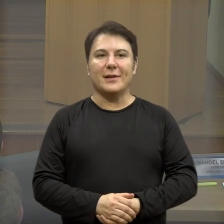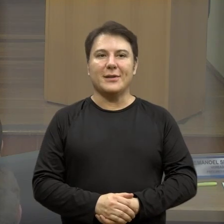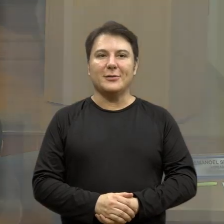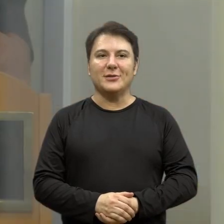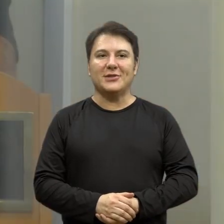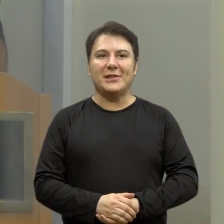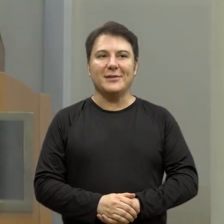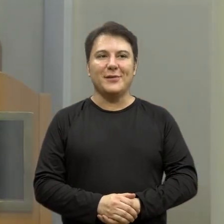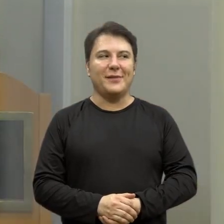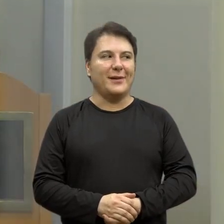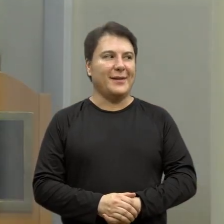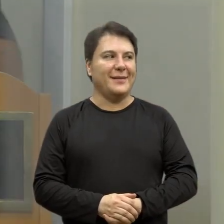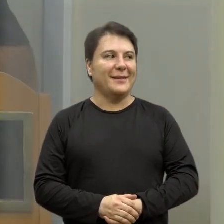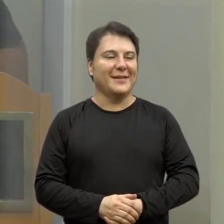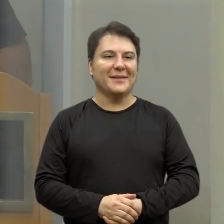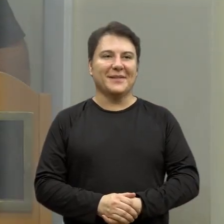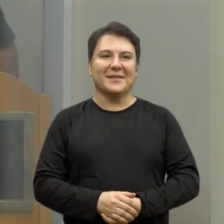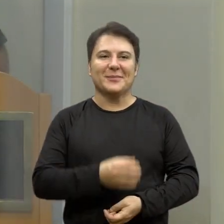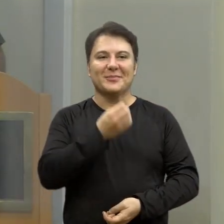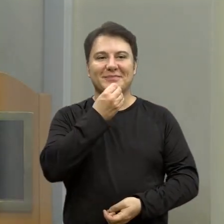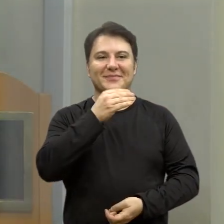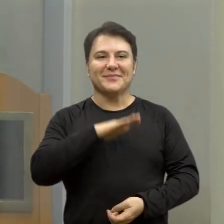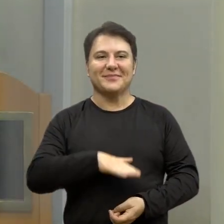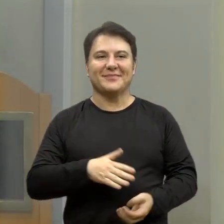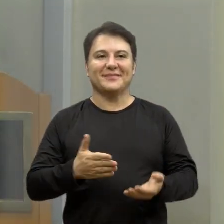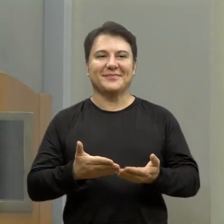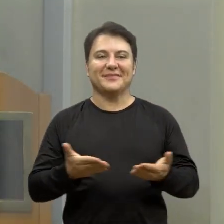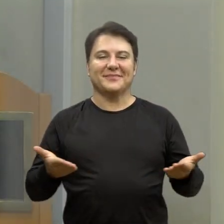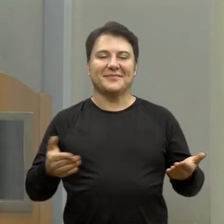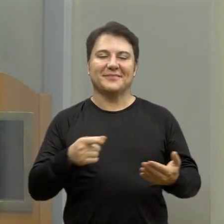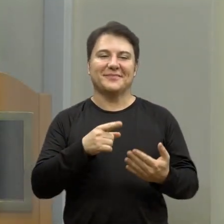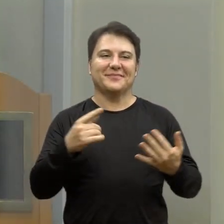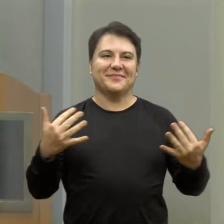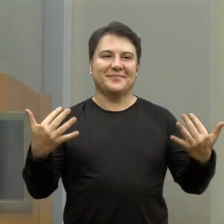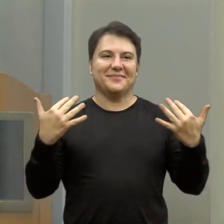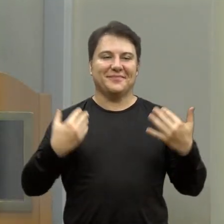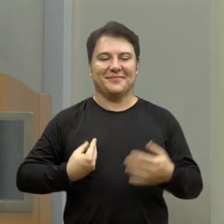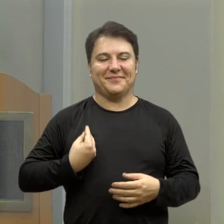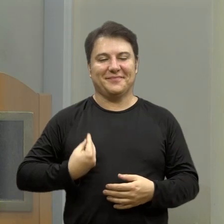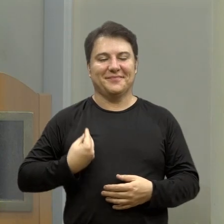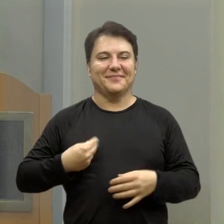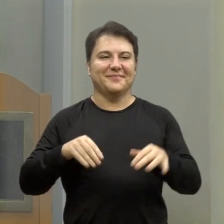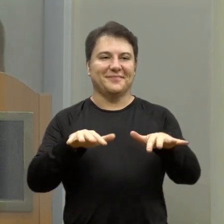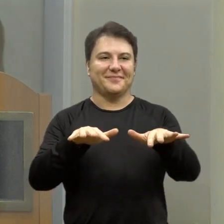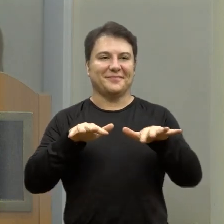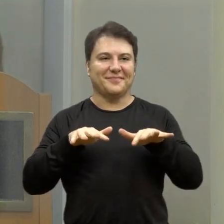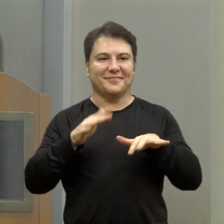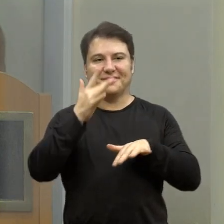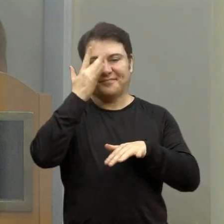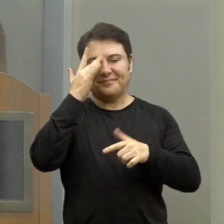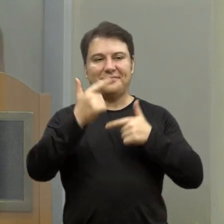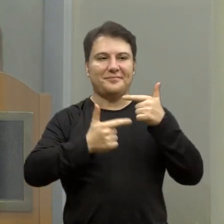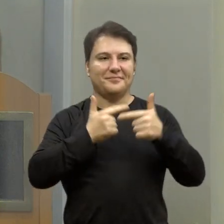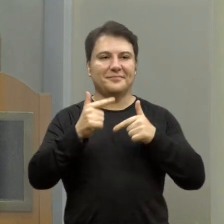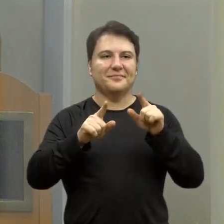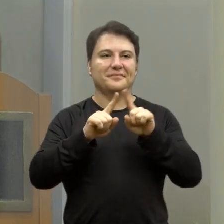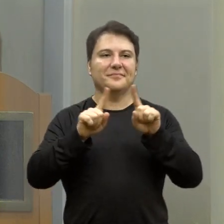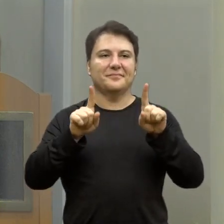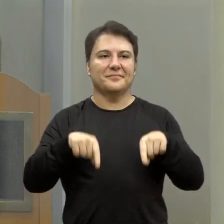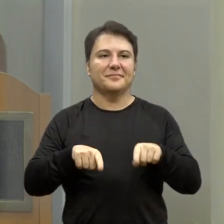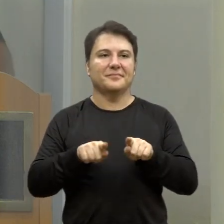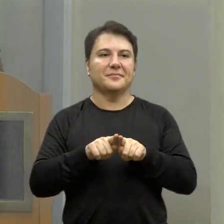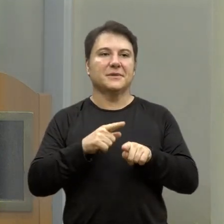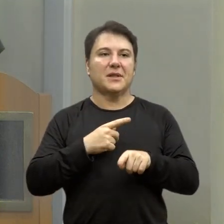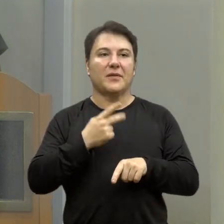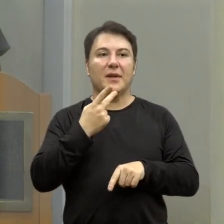Bom, boa tarde a todos e todas, boa tarde para todos os vereadores, vereadoras que nos acompanham aqui no plenário, toda a imprensa, servidores dessa casa. Não